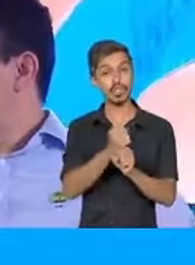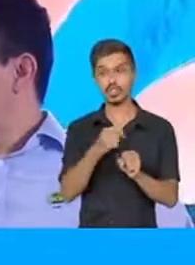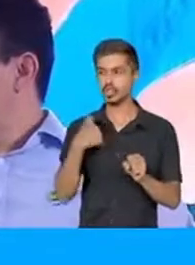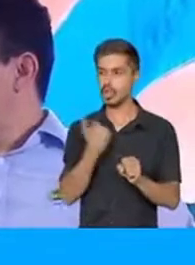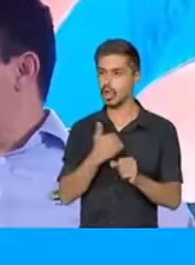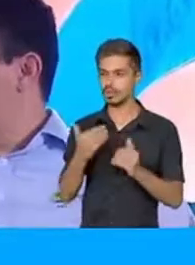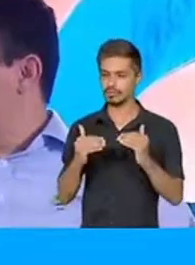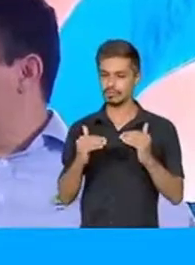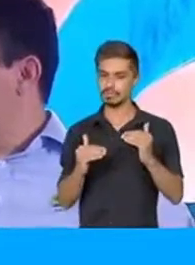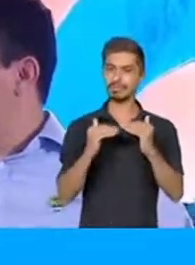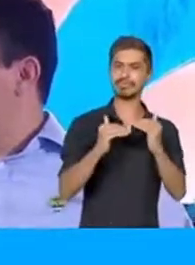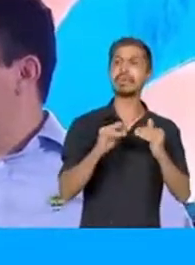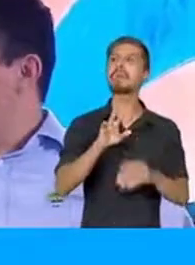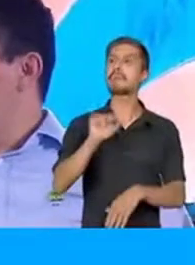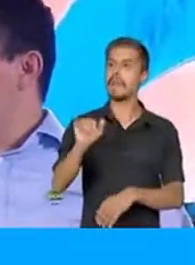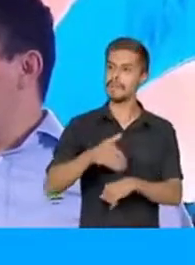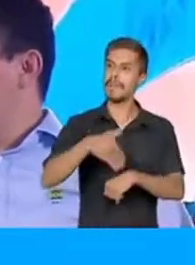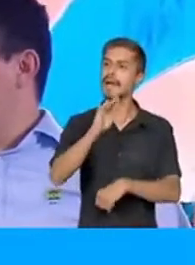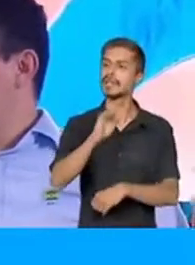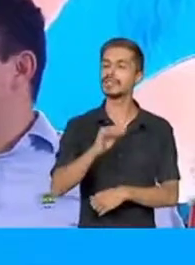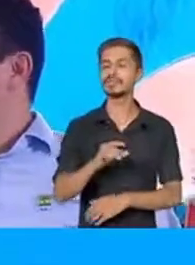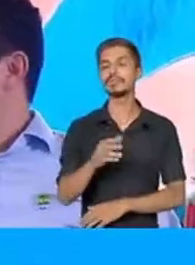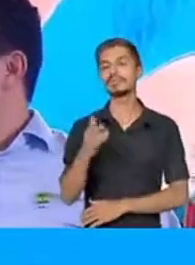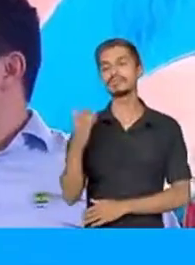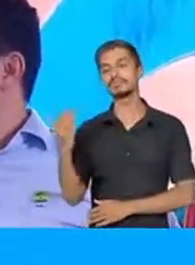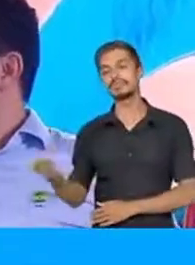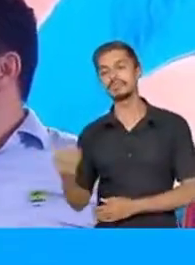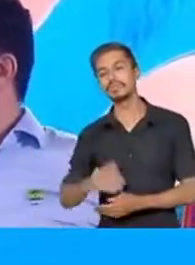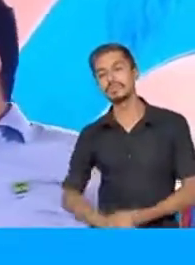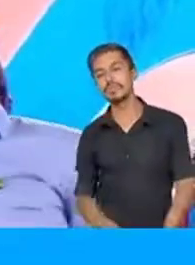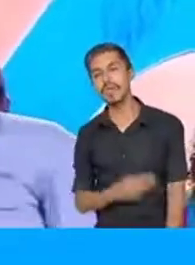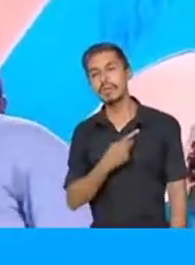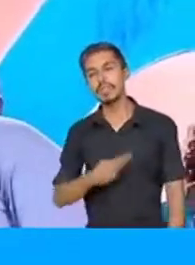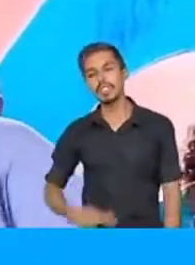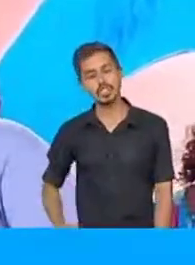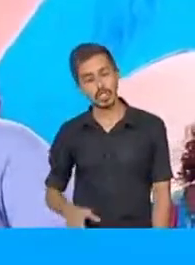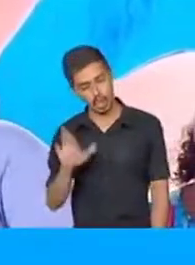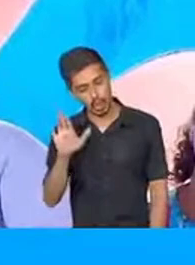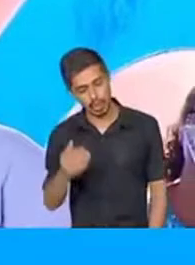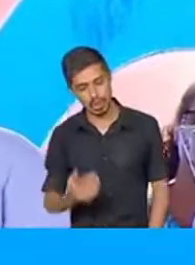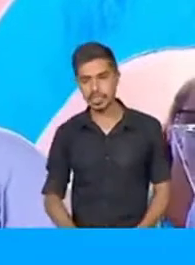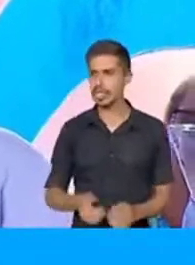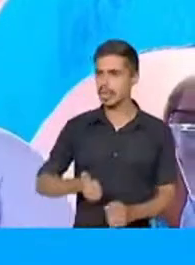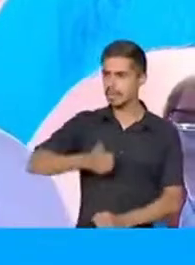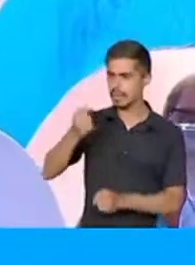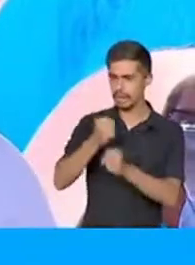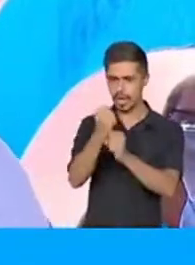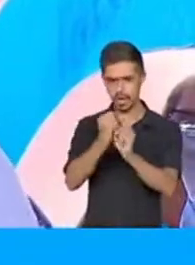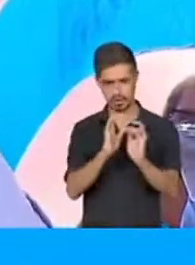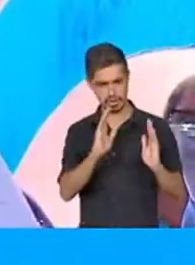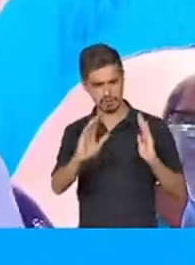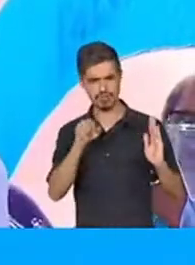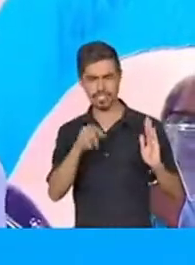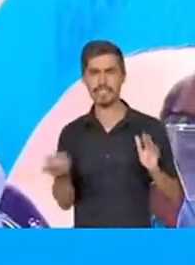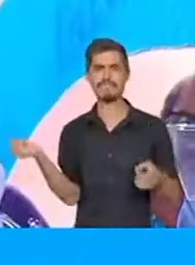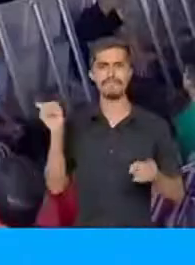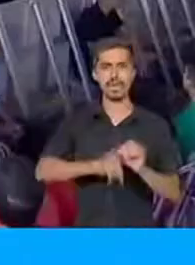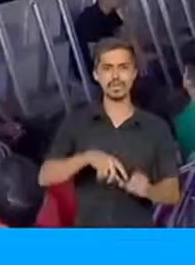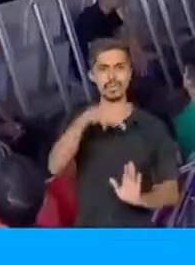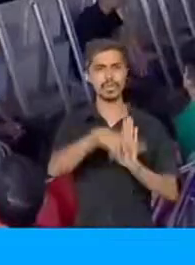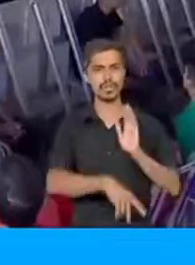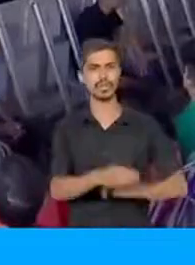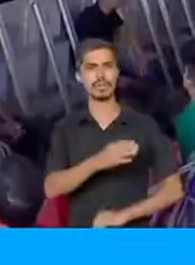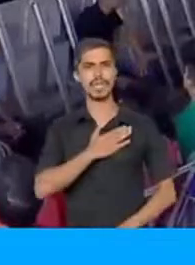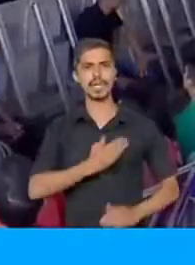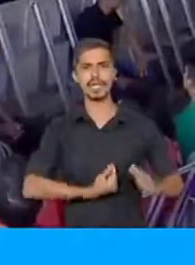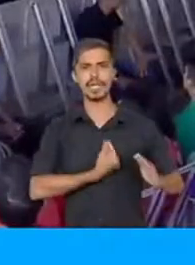maiores. Senhor presidente Lula, ao longo desse primeiro ano, o senhor retomou o Minha Casa Minha Vida para